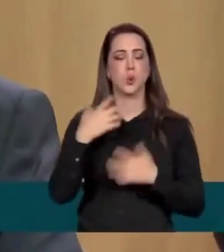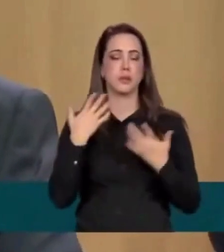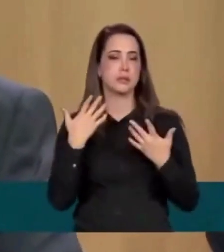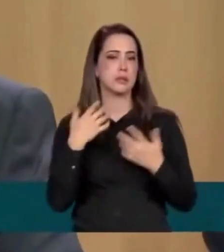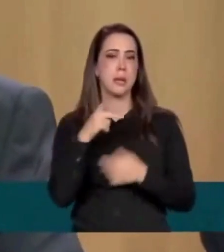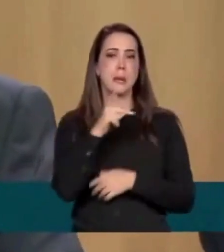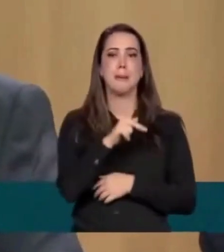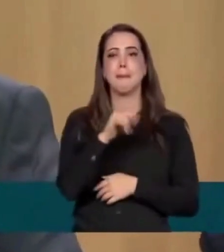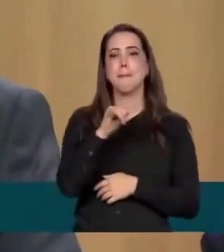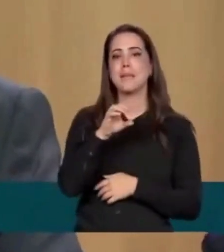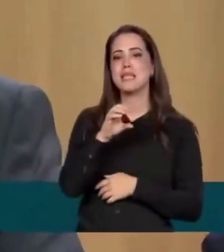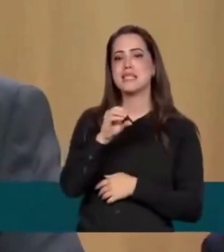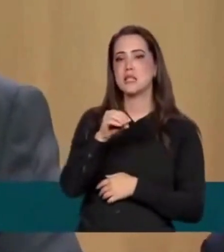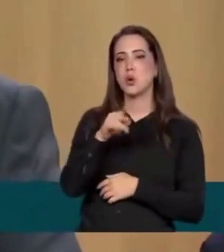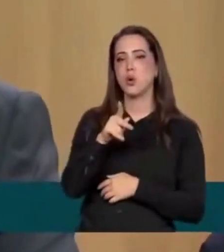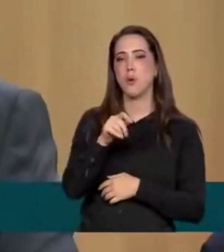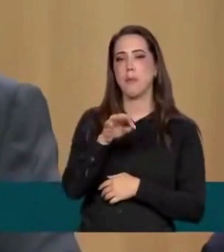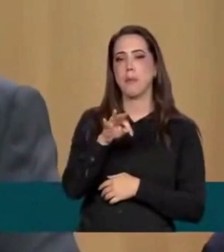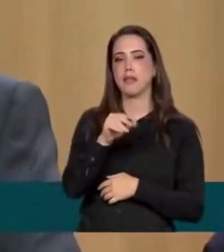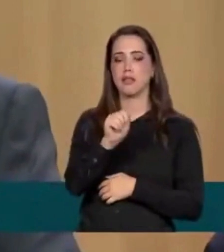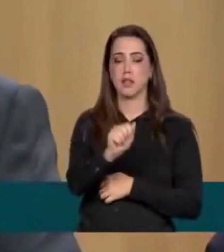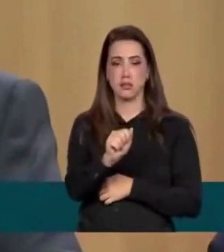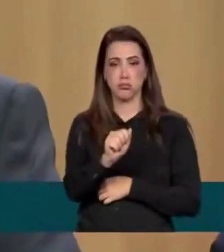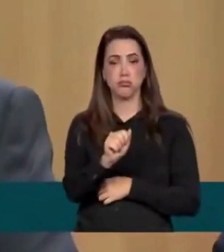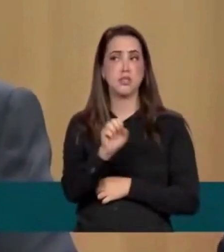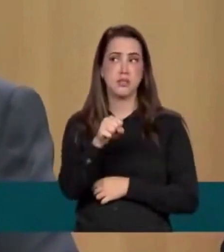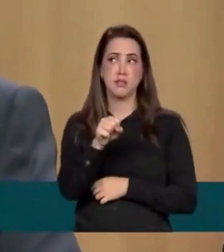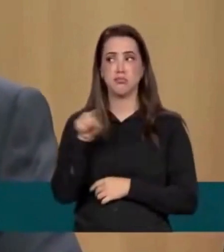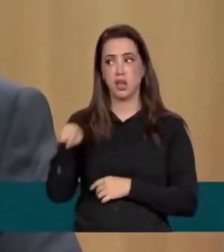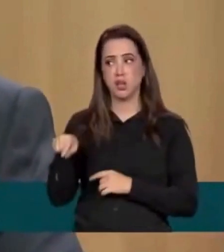sim. Mas há também uma orquestração